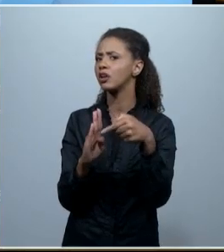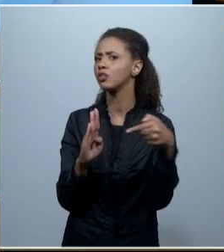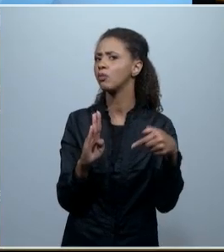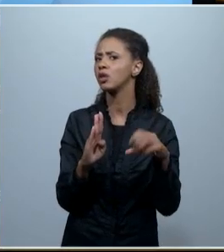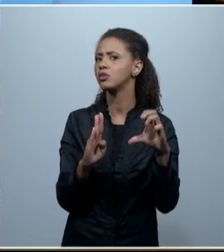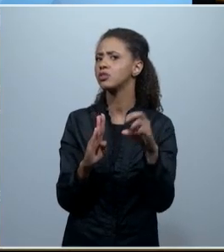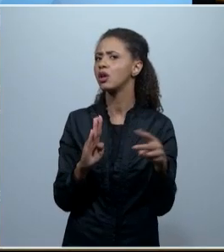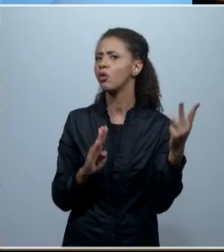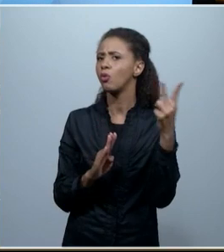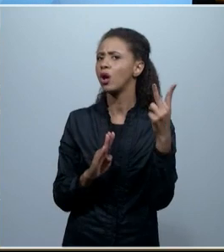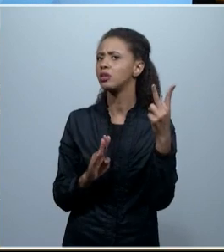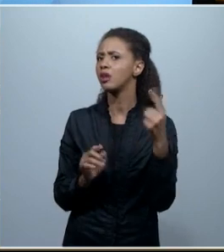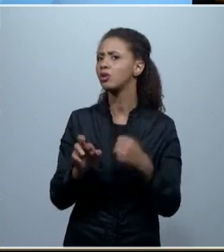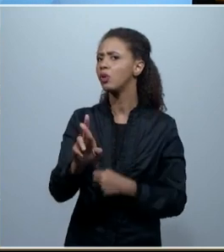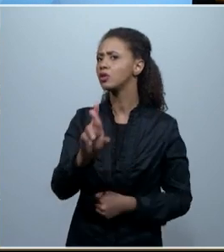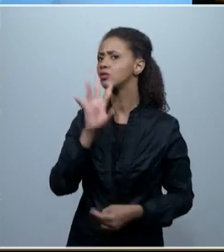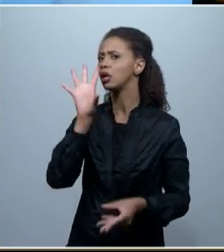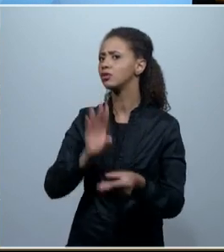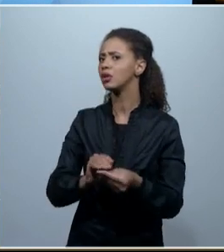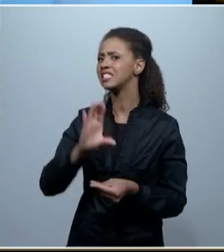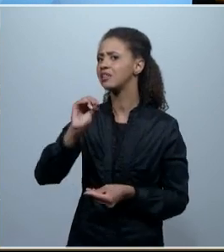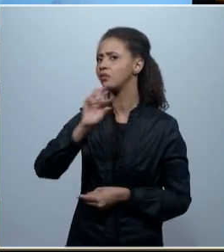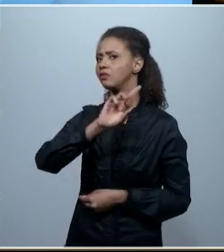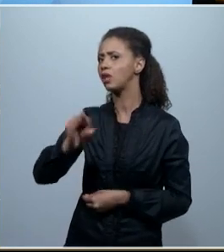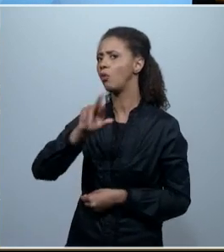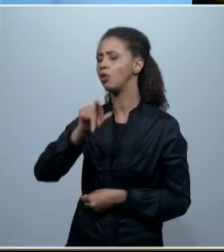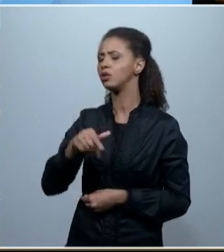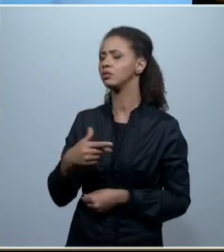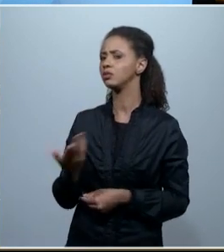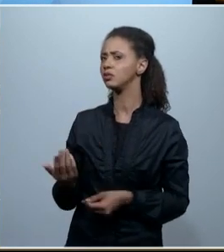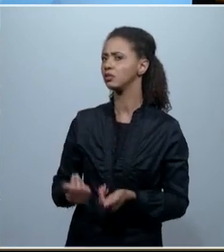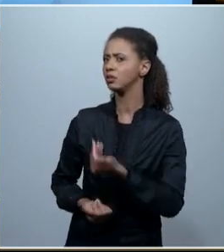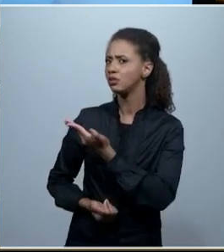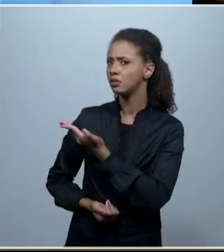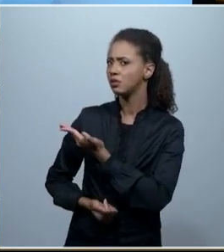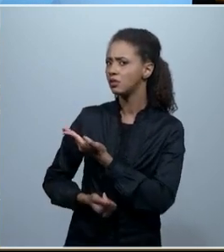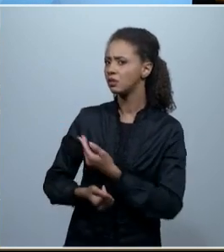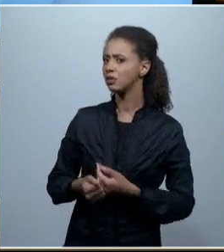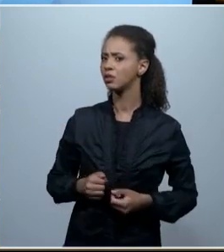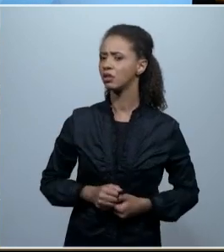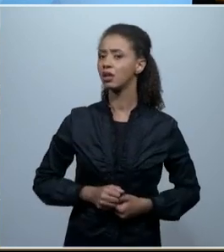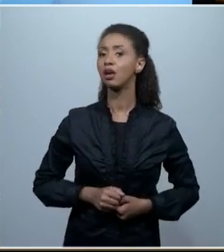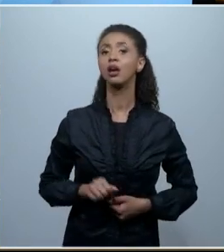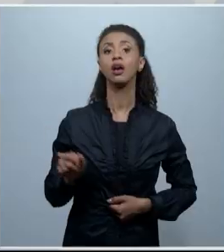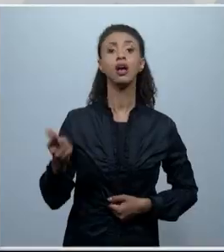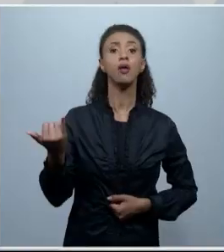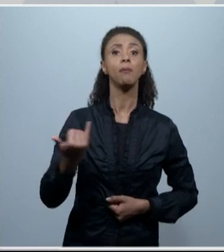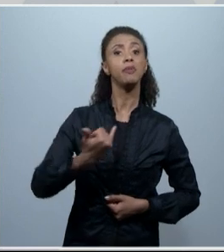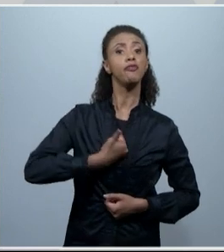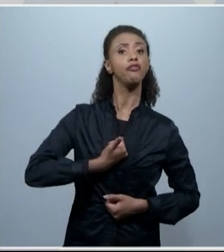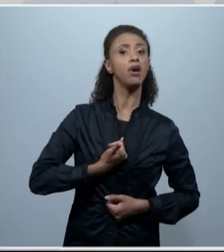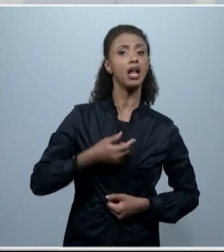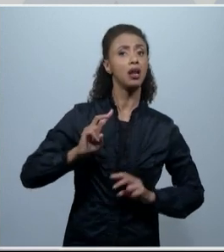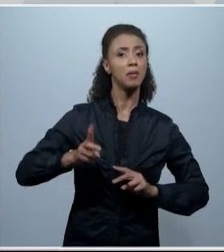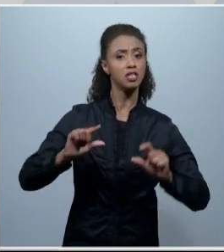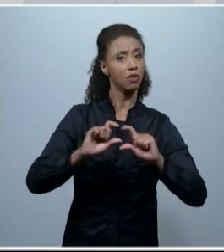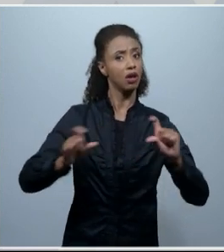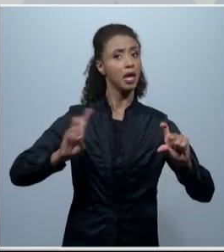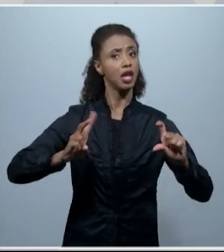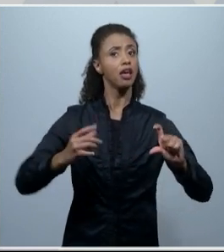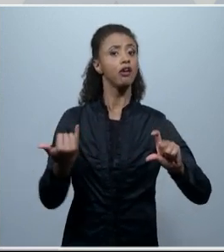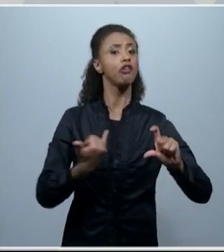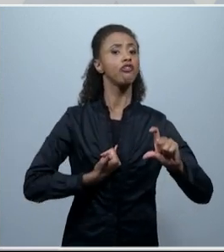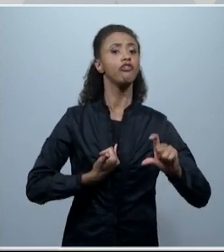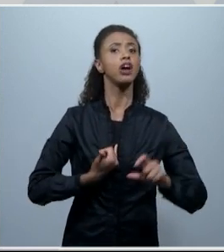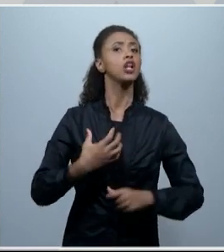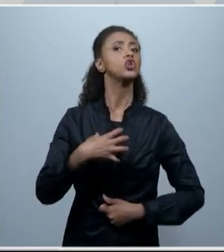mais bem quadrado - e quadrado não é zero esta fórmula tides a natureza do triângulo com relação aos ângulos ou seja